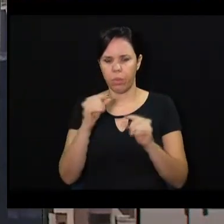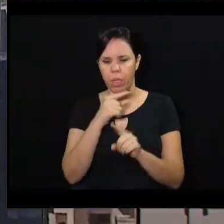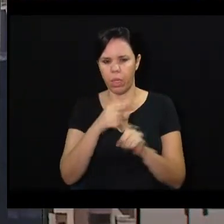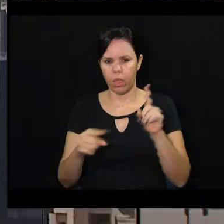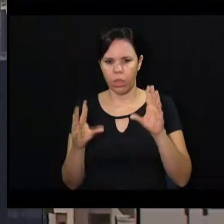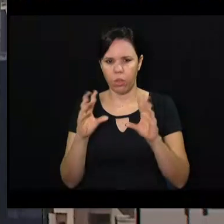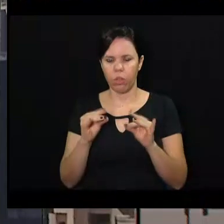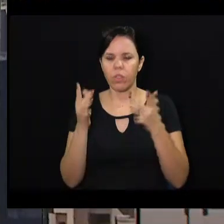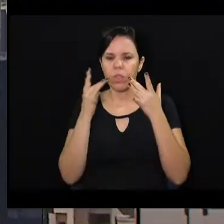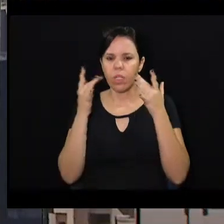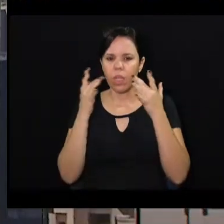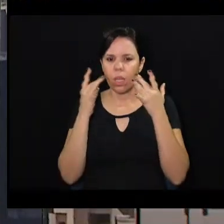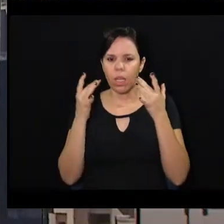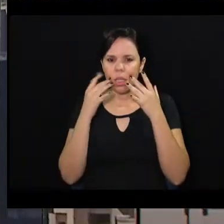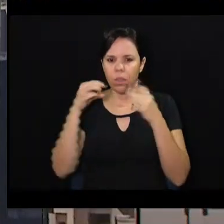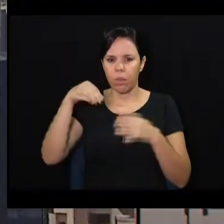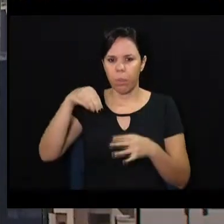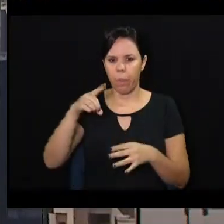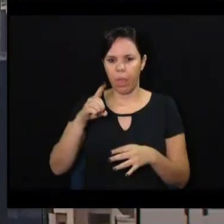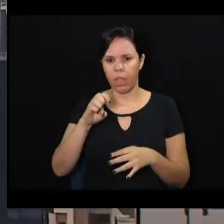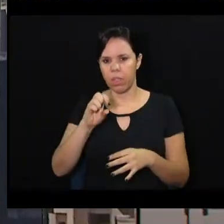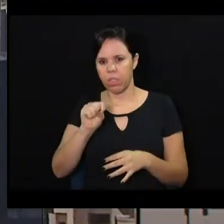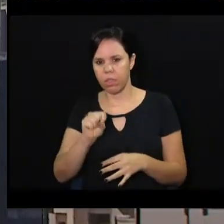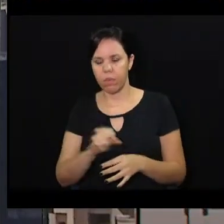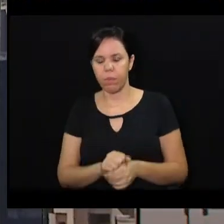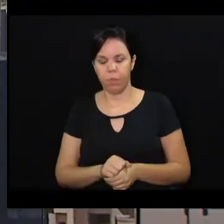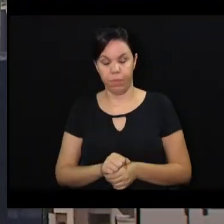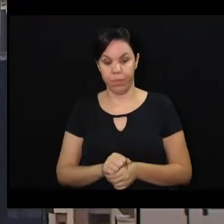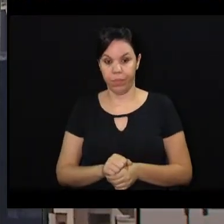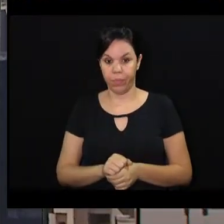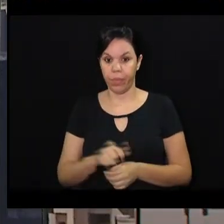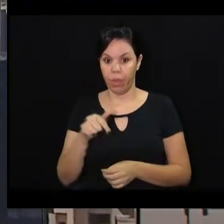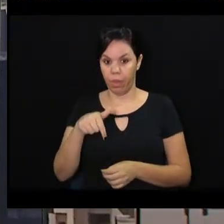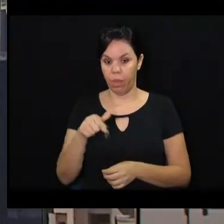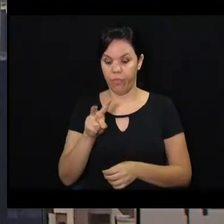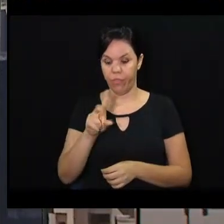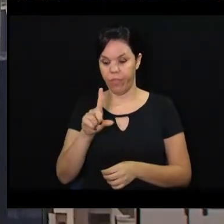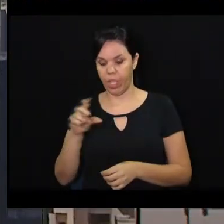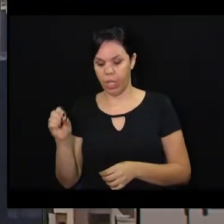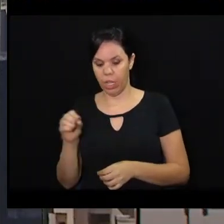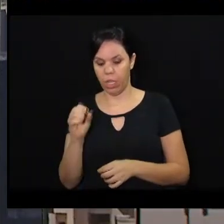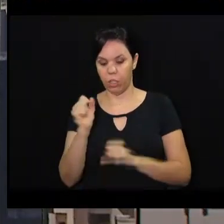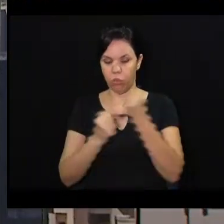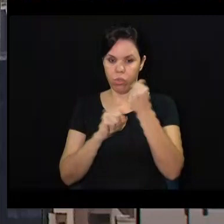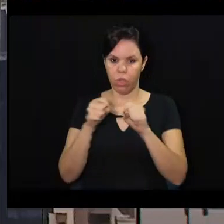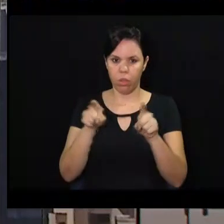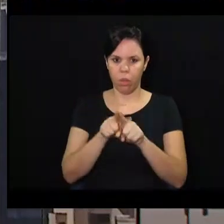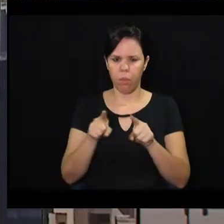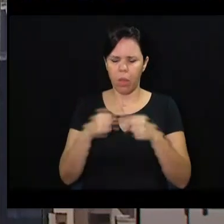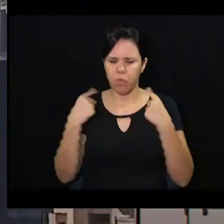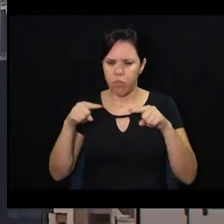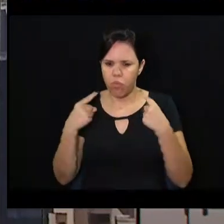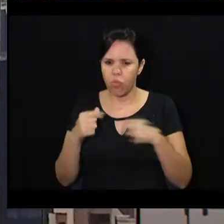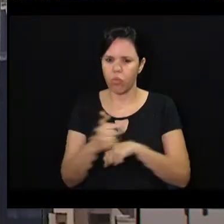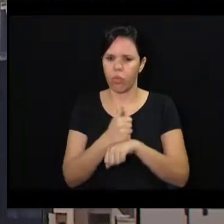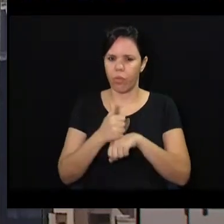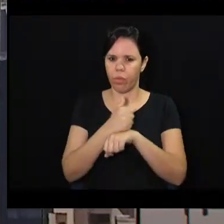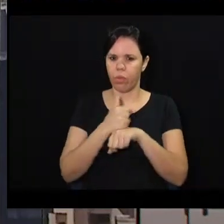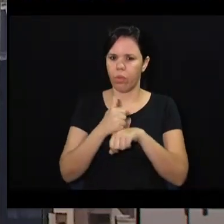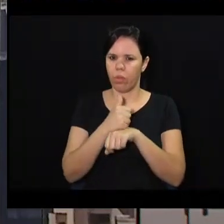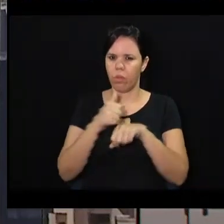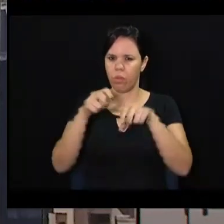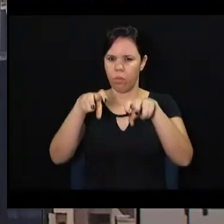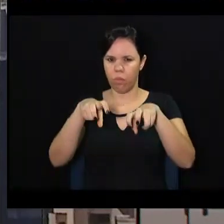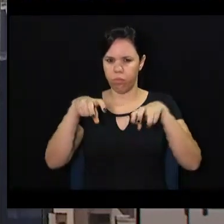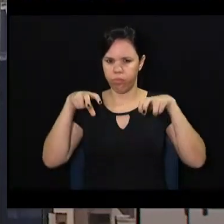Teatro Castro Mendes, na Vila Industrial. Nesta quarta edição, músicos profissionais vão dividir o palco com